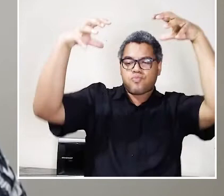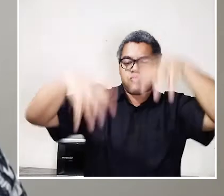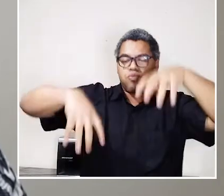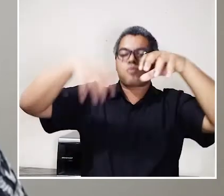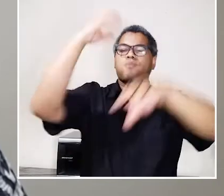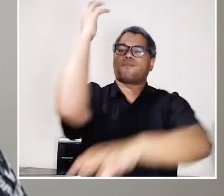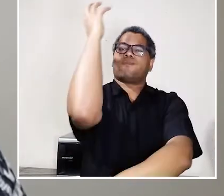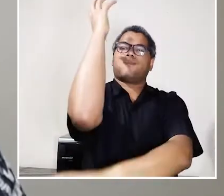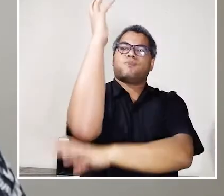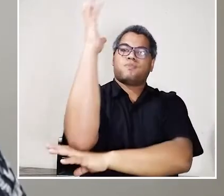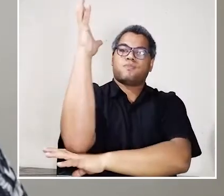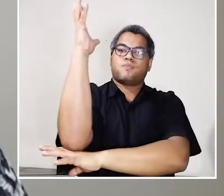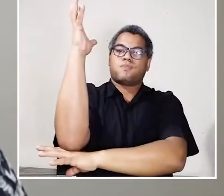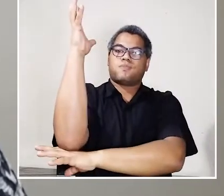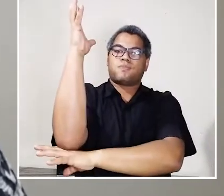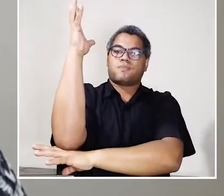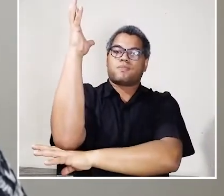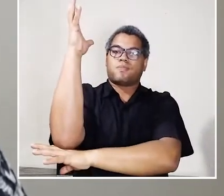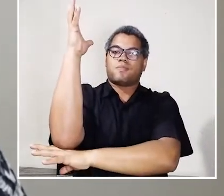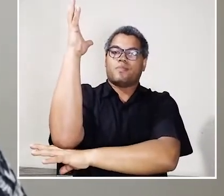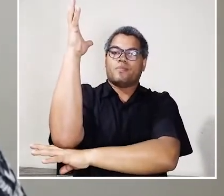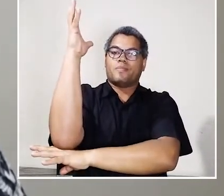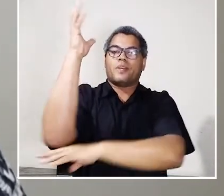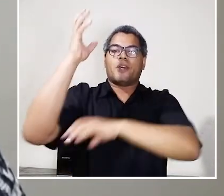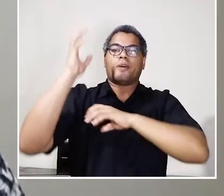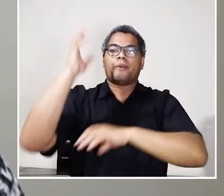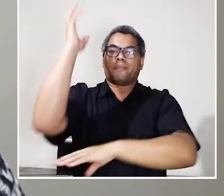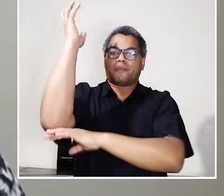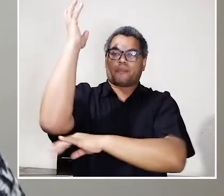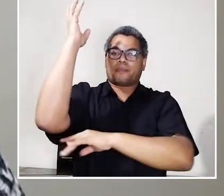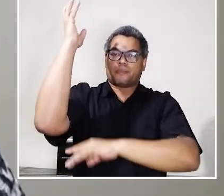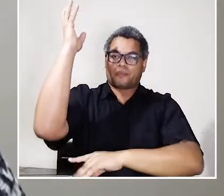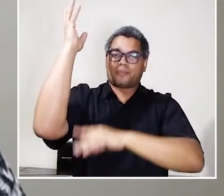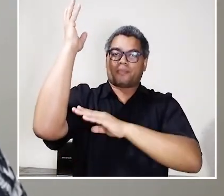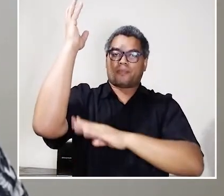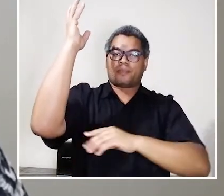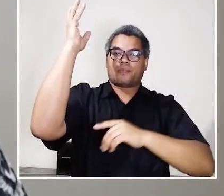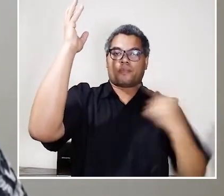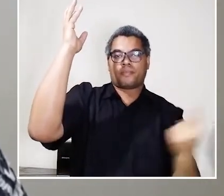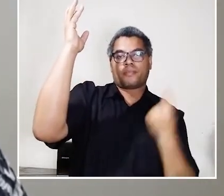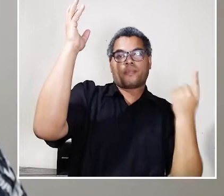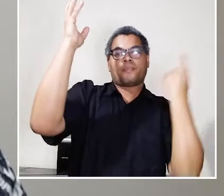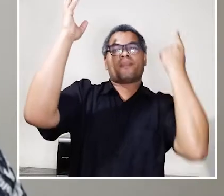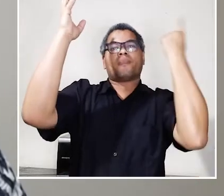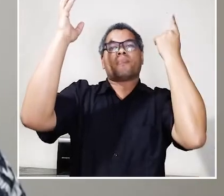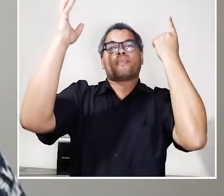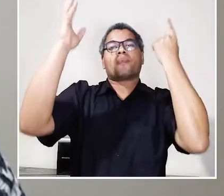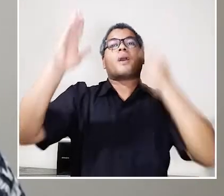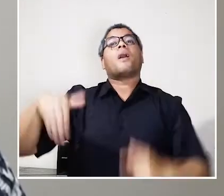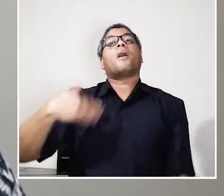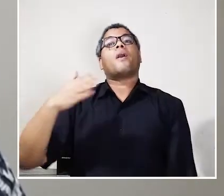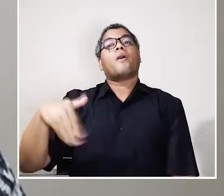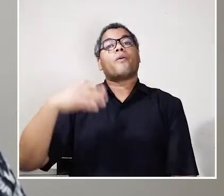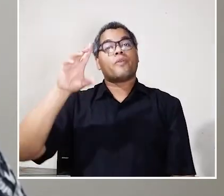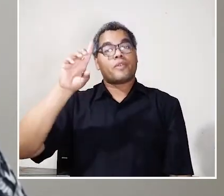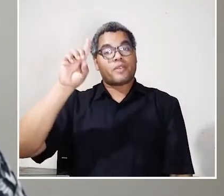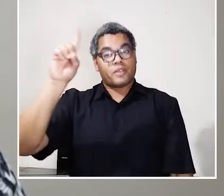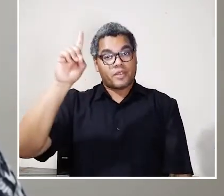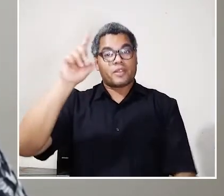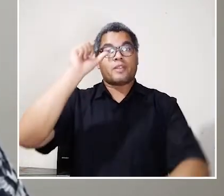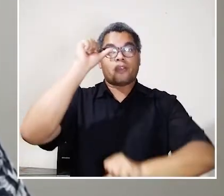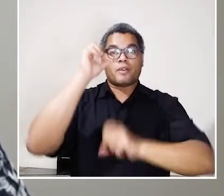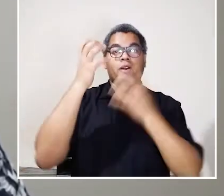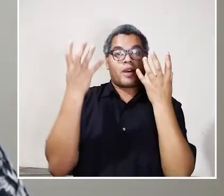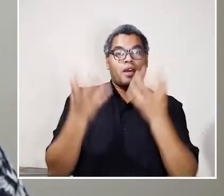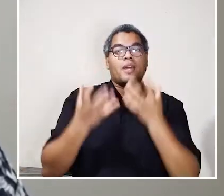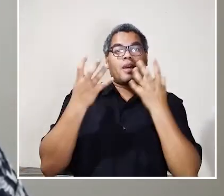torcem, até que, por fim, atinjam toda a sua estatura. Quando Deus quer aperfeiçoar um